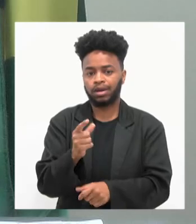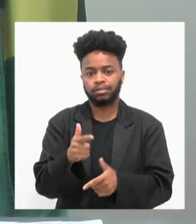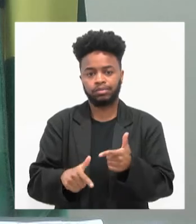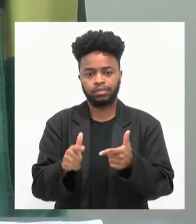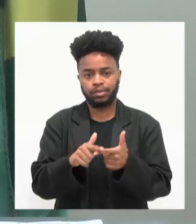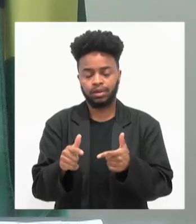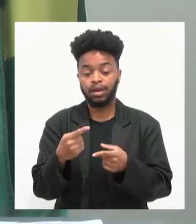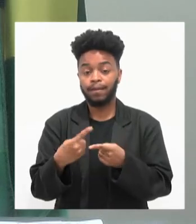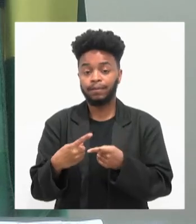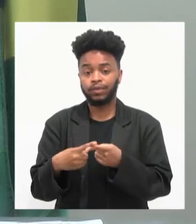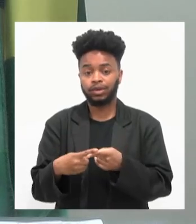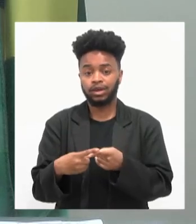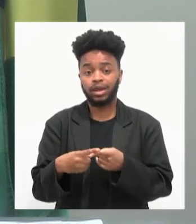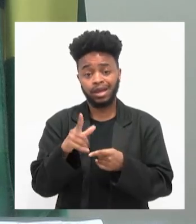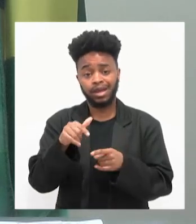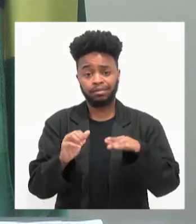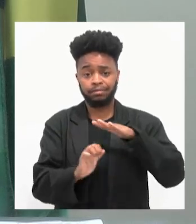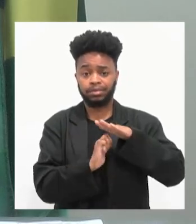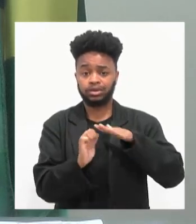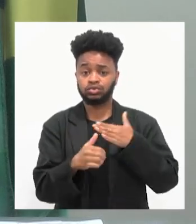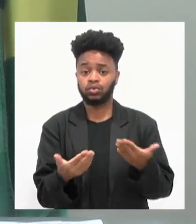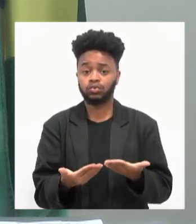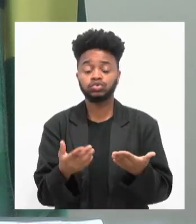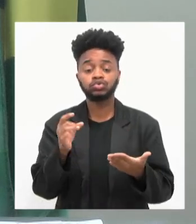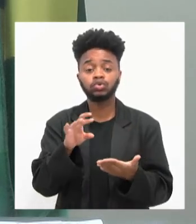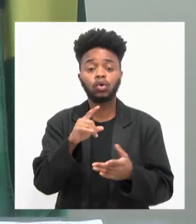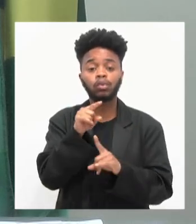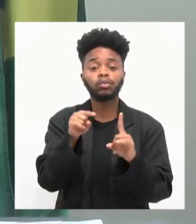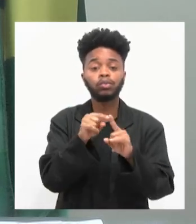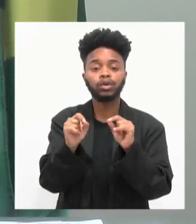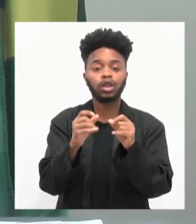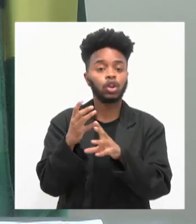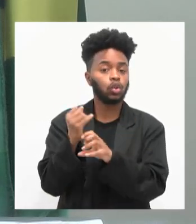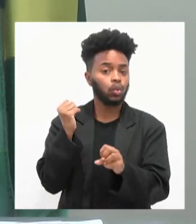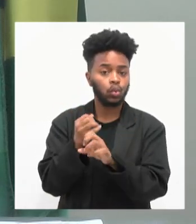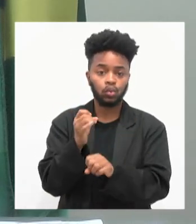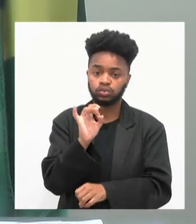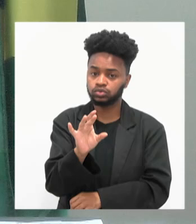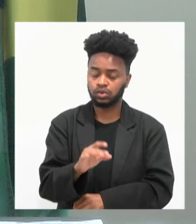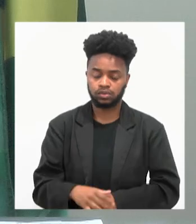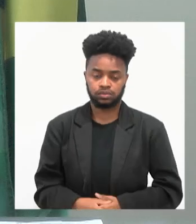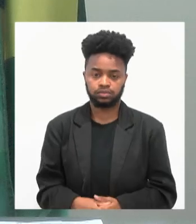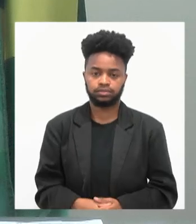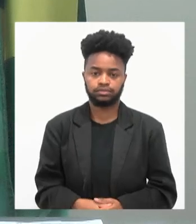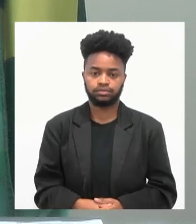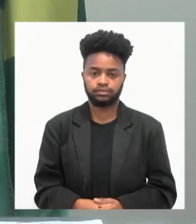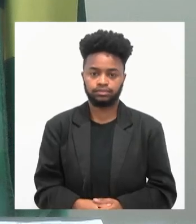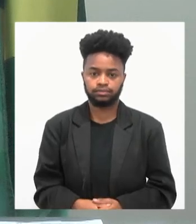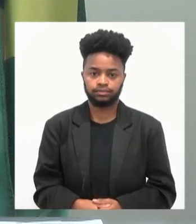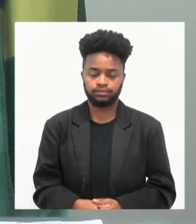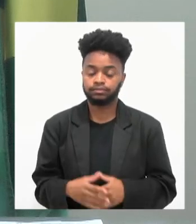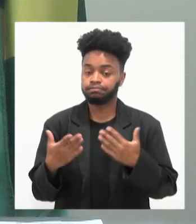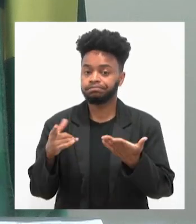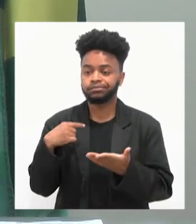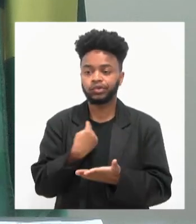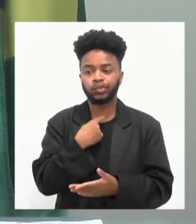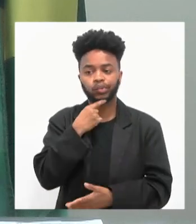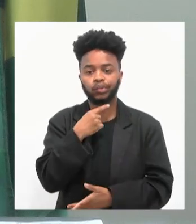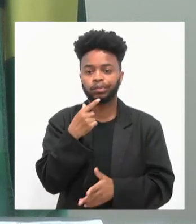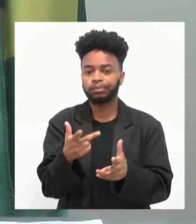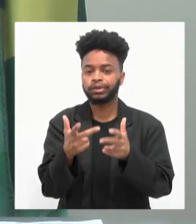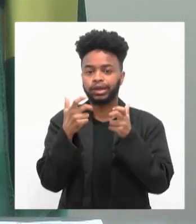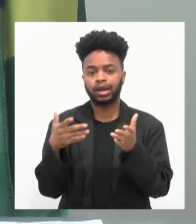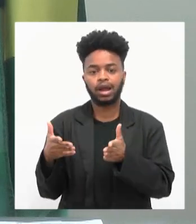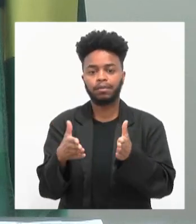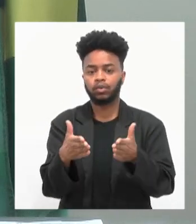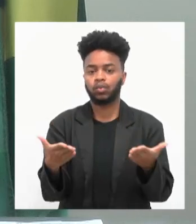que o problema é parte da empresa. A empresa hoje só pensa em lucrar. Lucrar, lucrar, lucrar. A gente não enxerga um caminho hoje com essa Rio